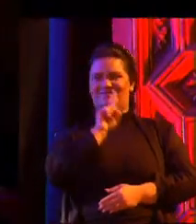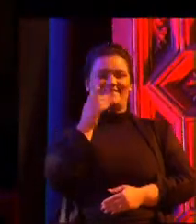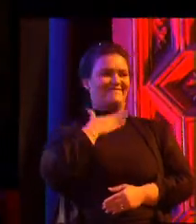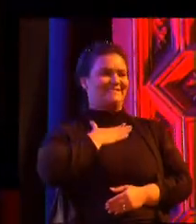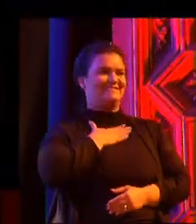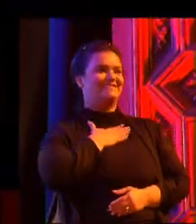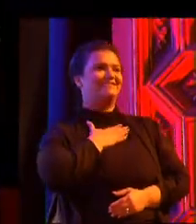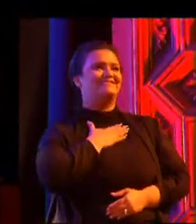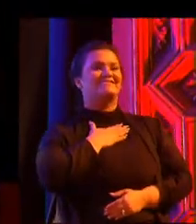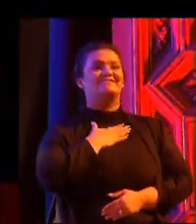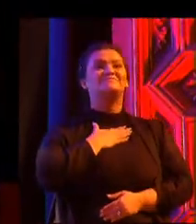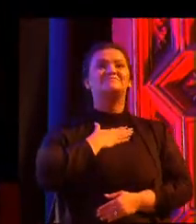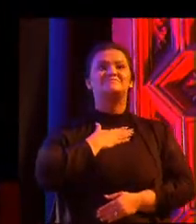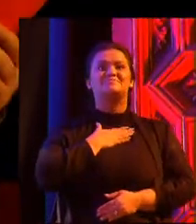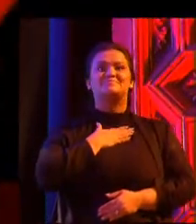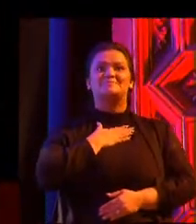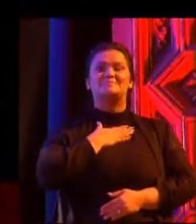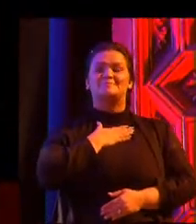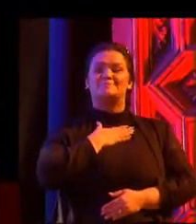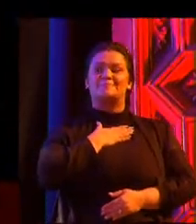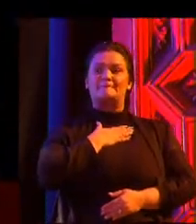minha.